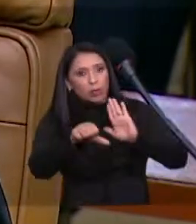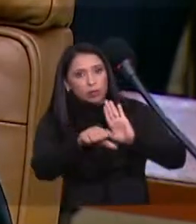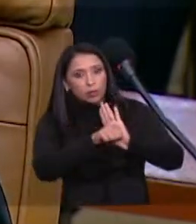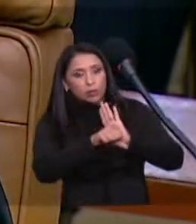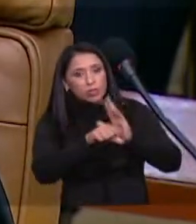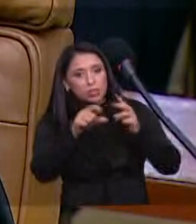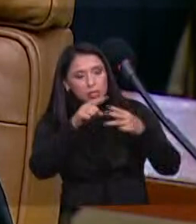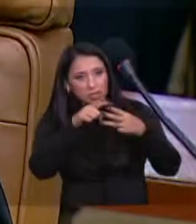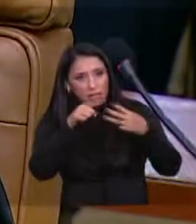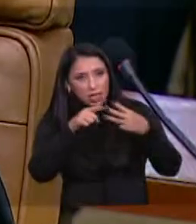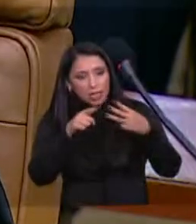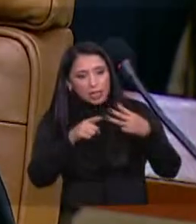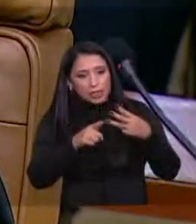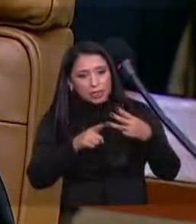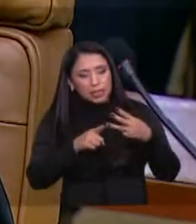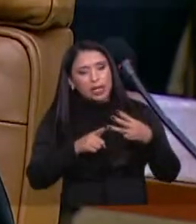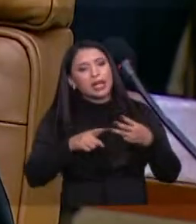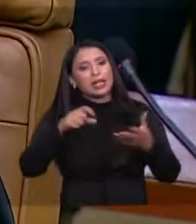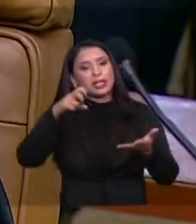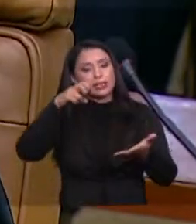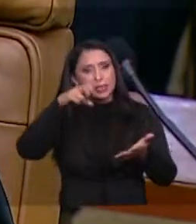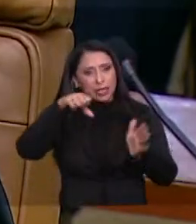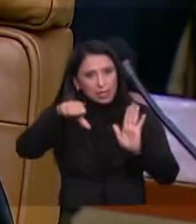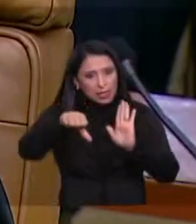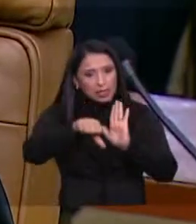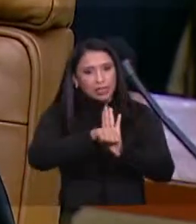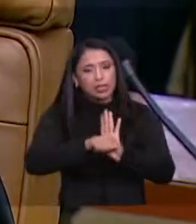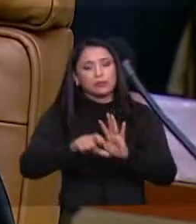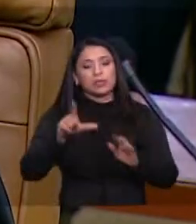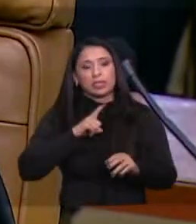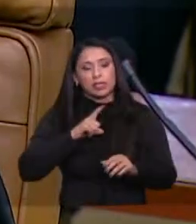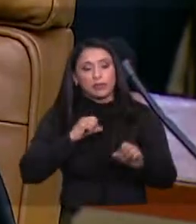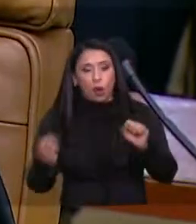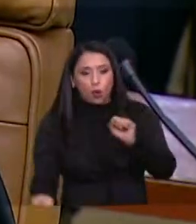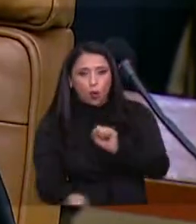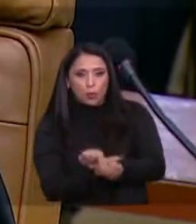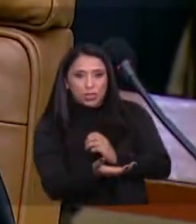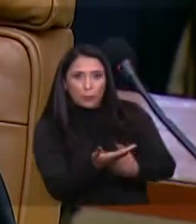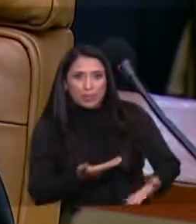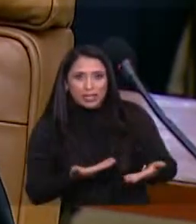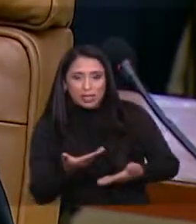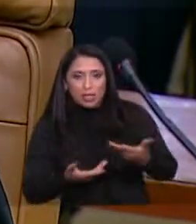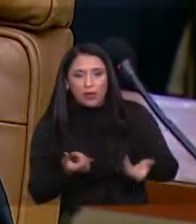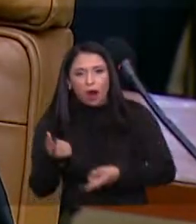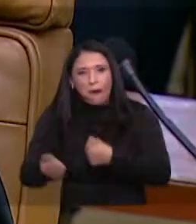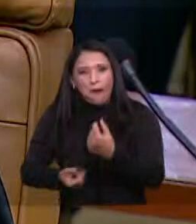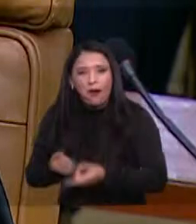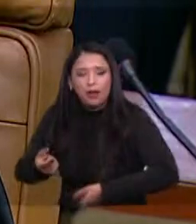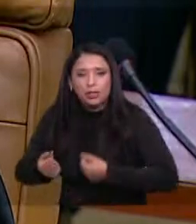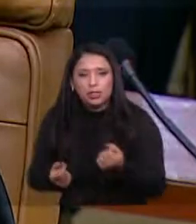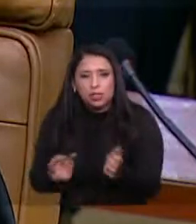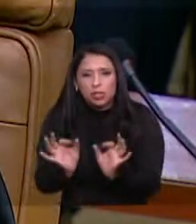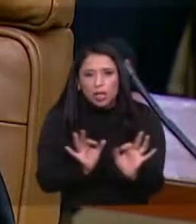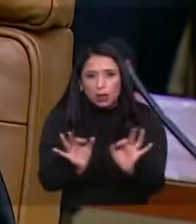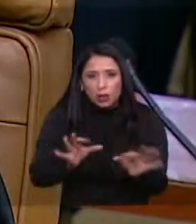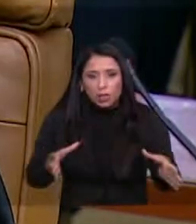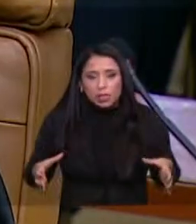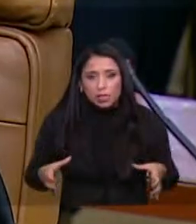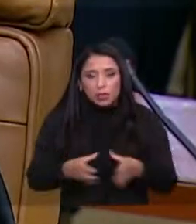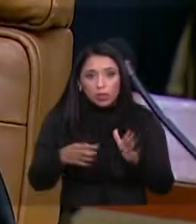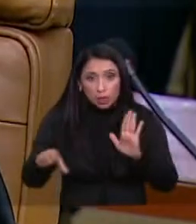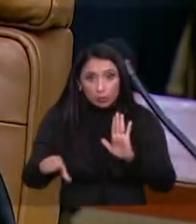tocante Aos três as três grandes imputações são passiva lavagem de dinheiro e organização criminosa